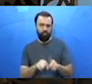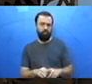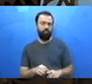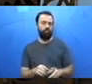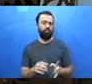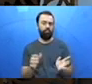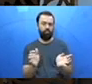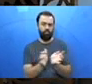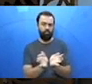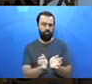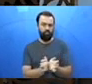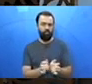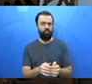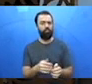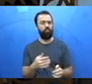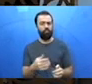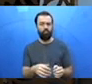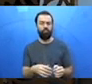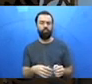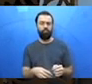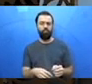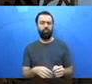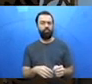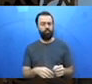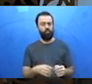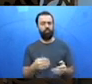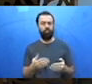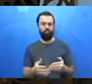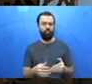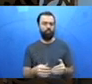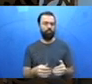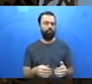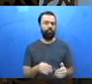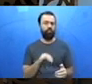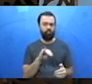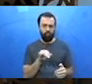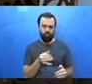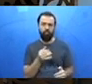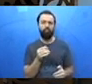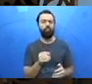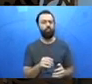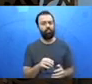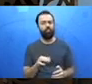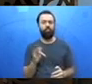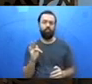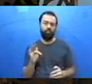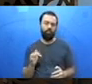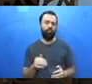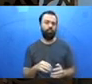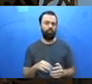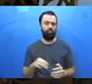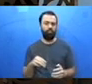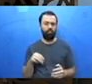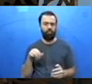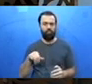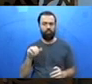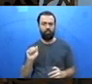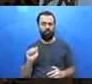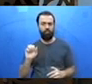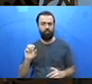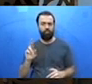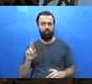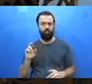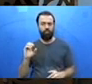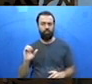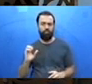B. Quais seriam esse conjunto de meses? Janeiro, fevereiro,